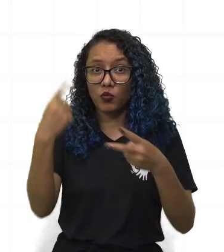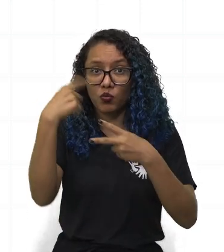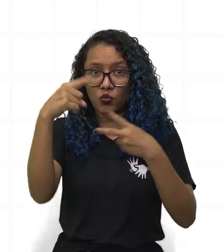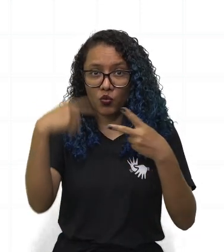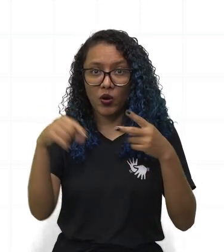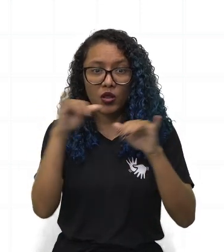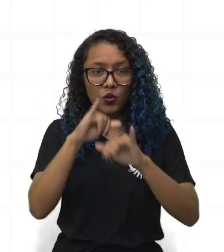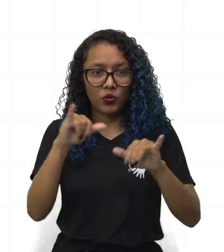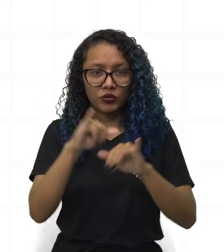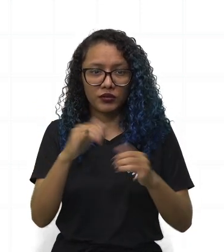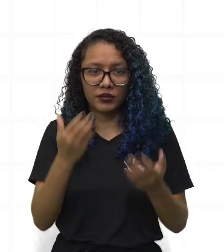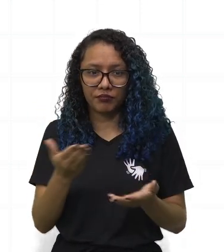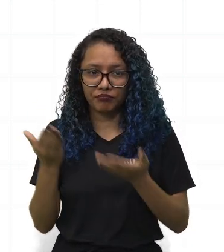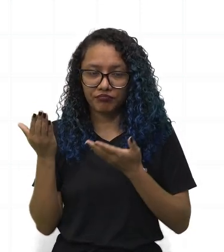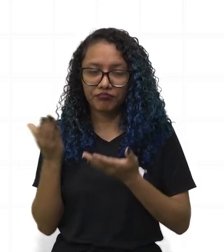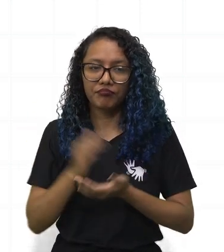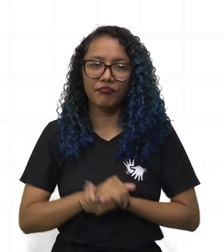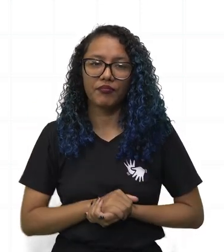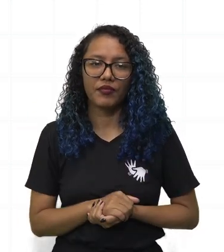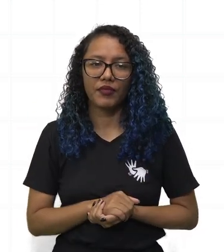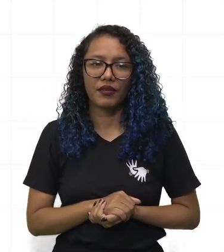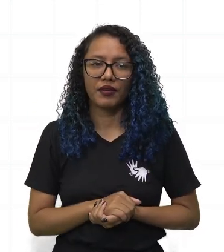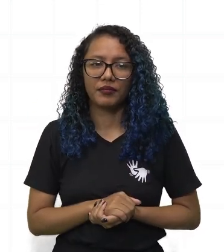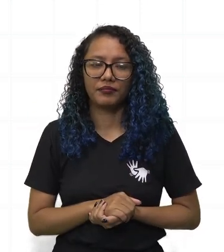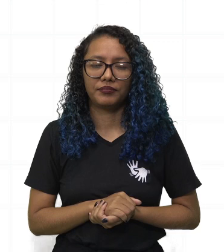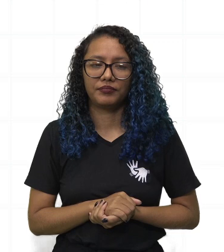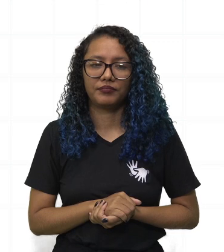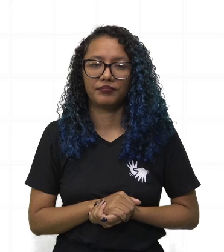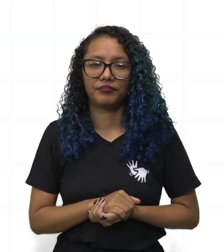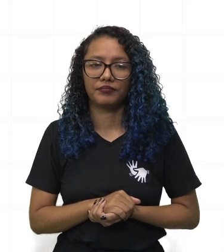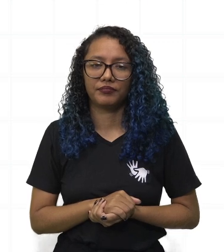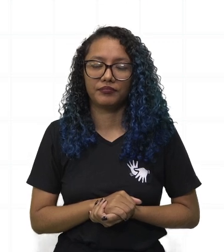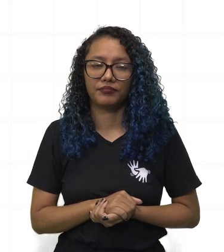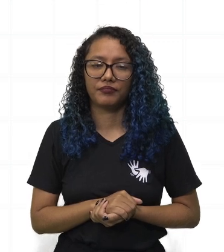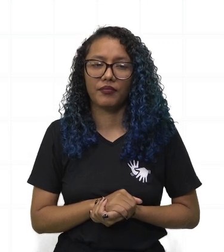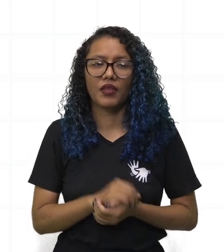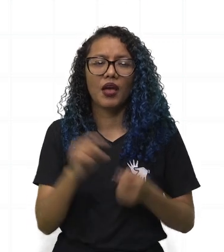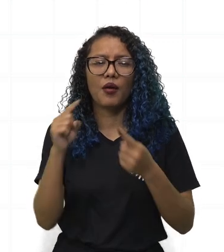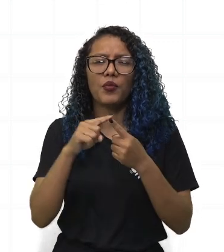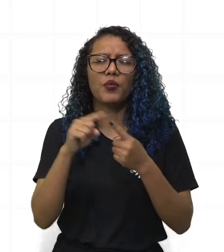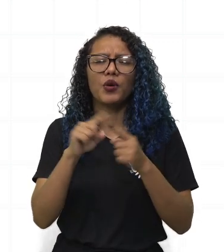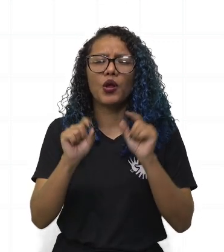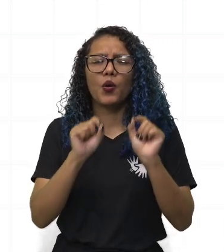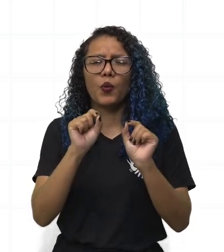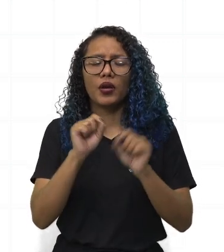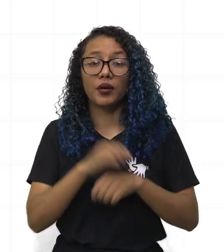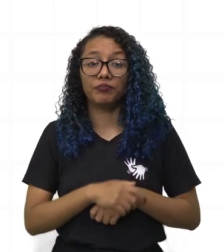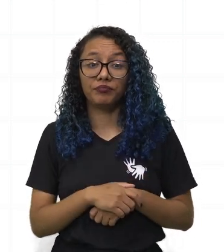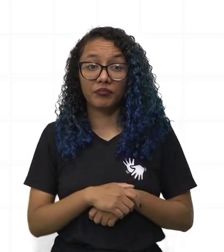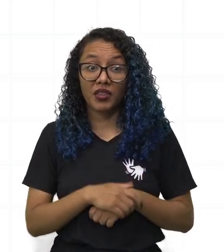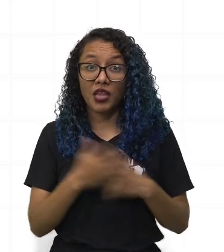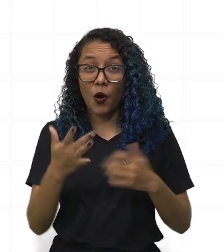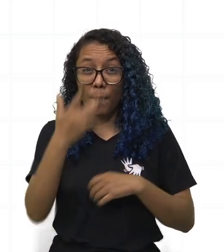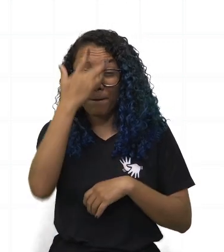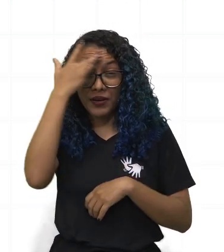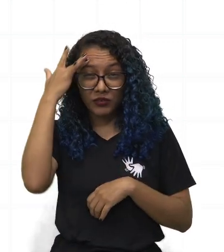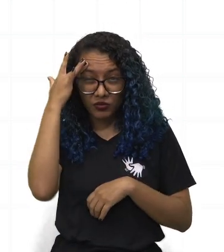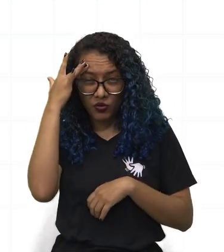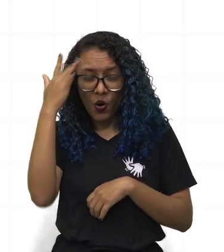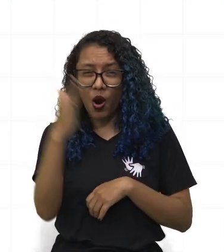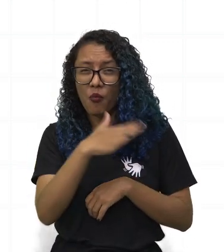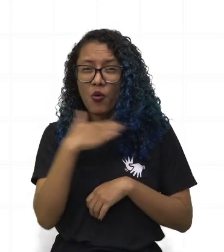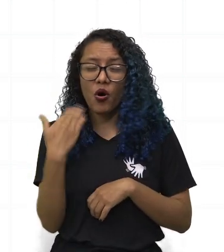primeira manchete traz aí a informação de que sobe para 20 o número de mortes,